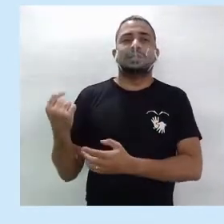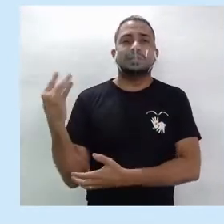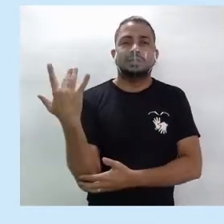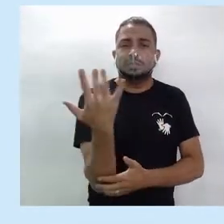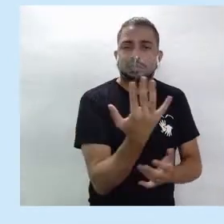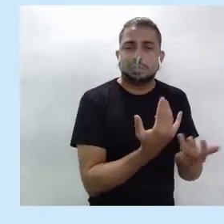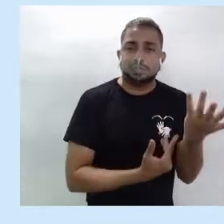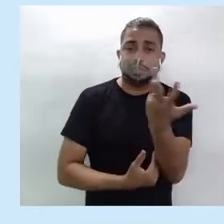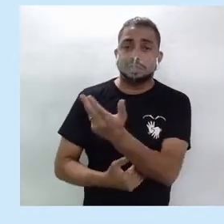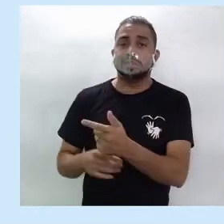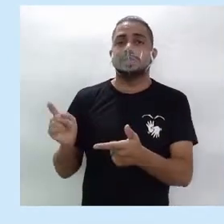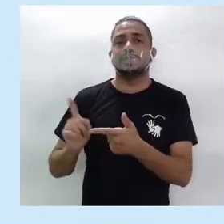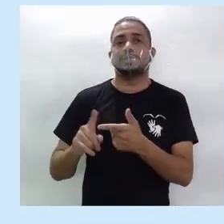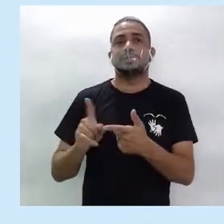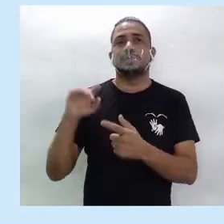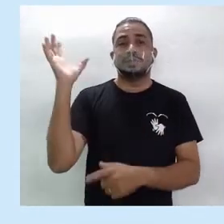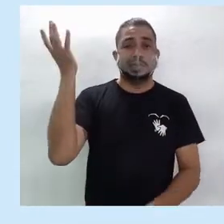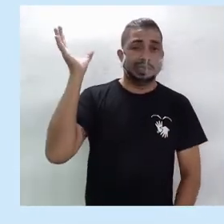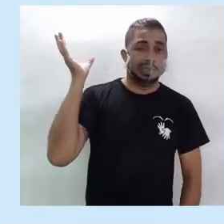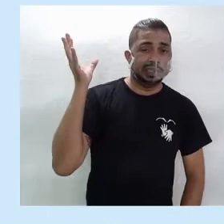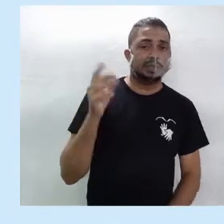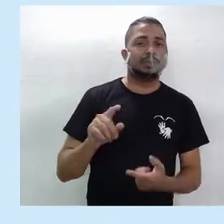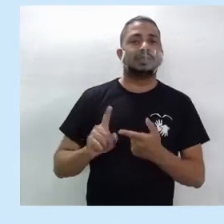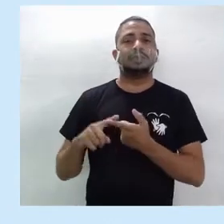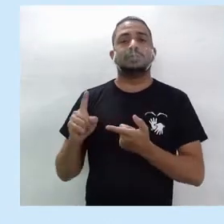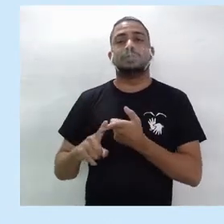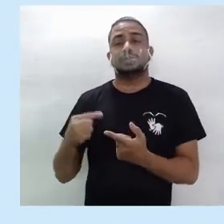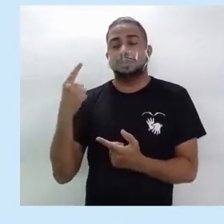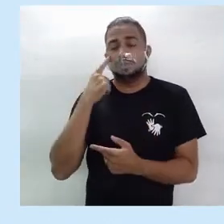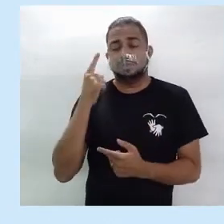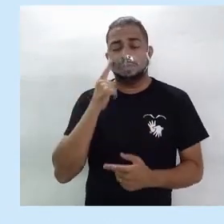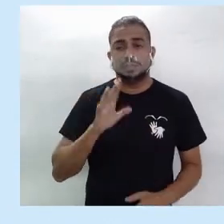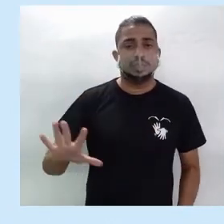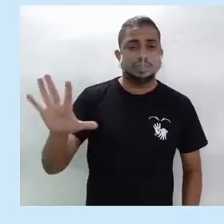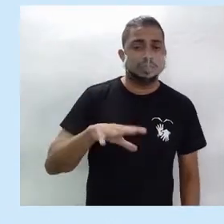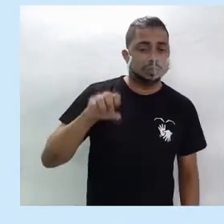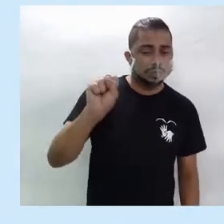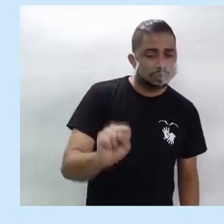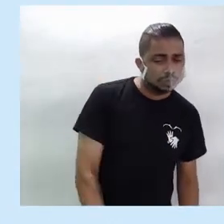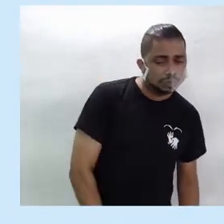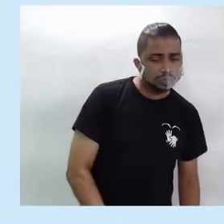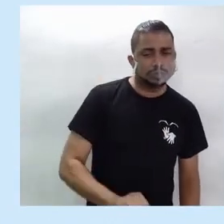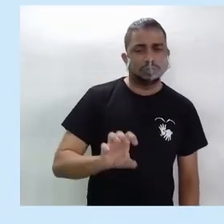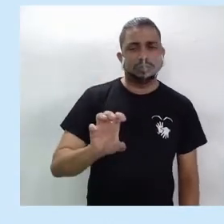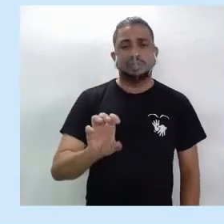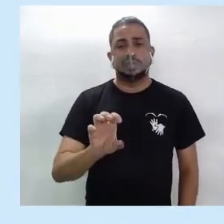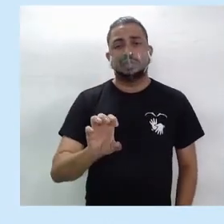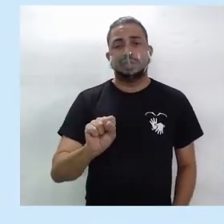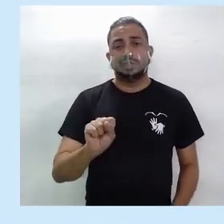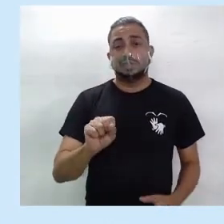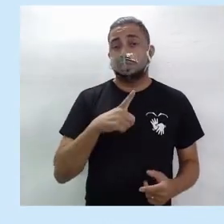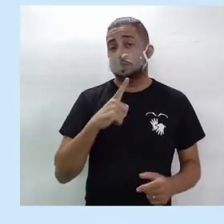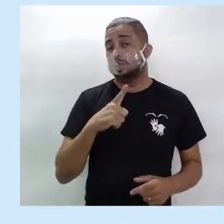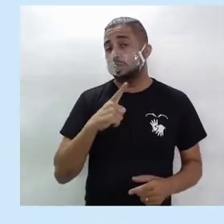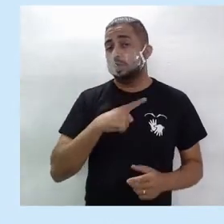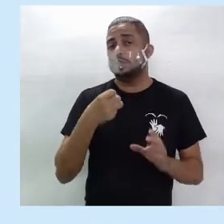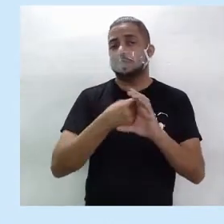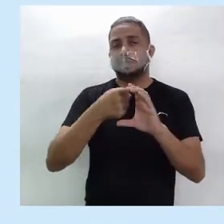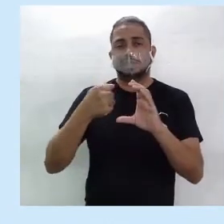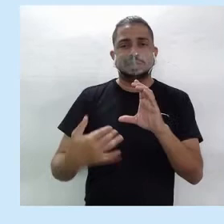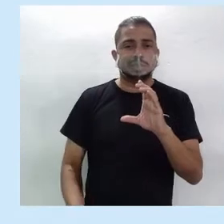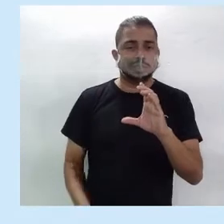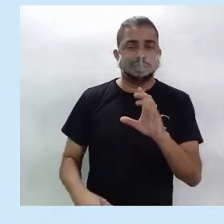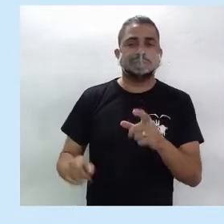existe uma característica no clima. A gente vai observar que na região sul, sudeste, a gente vai ter também características